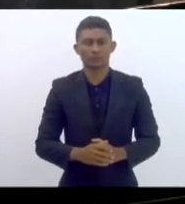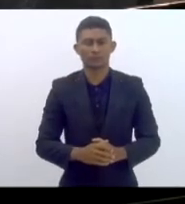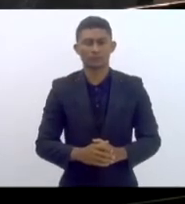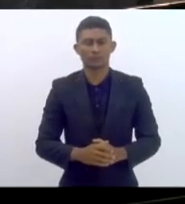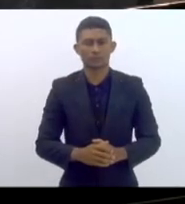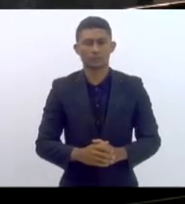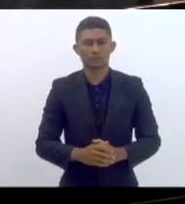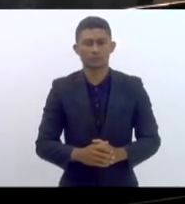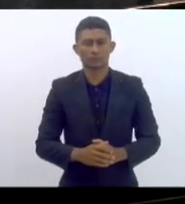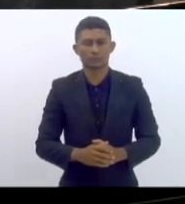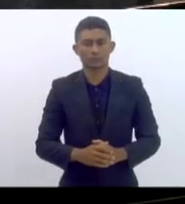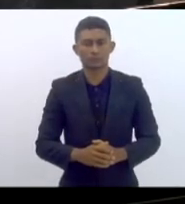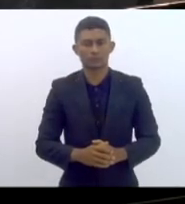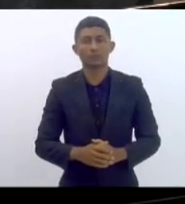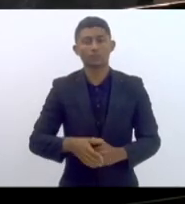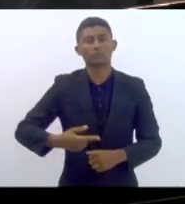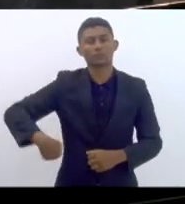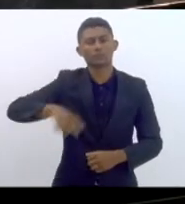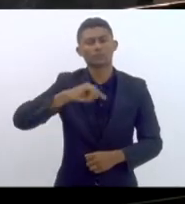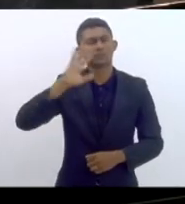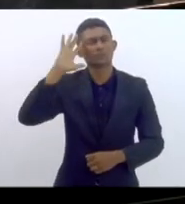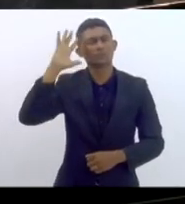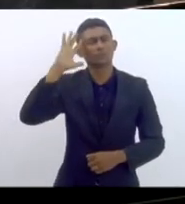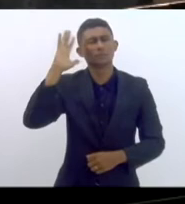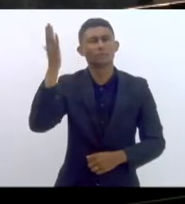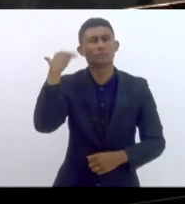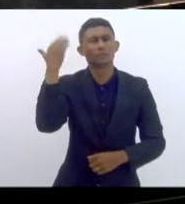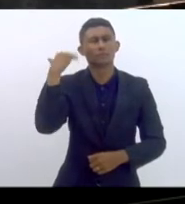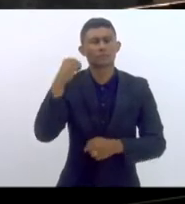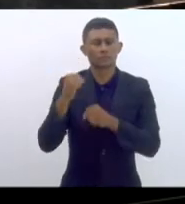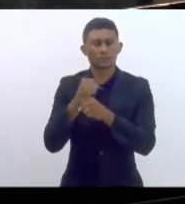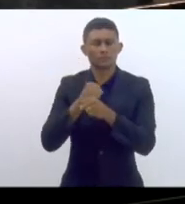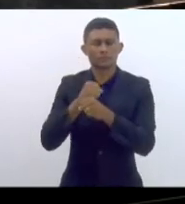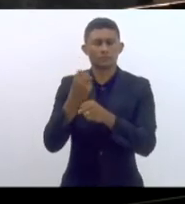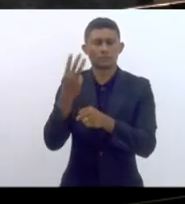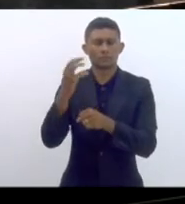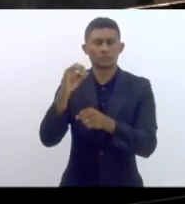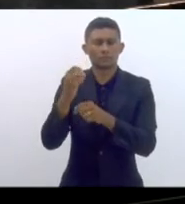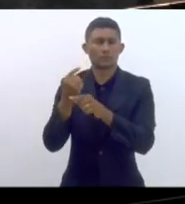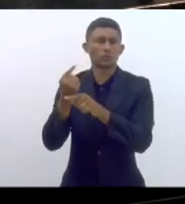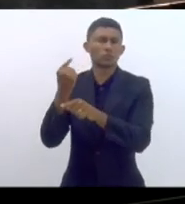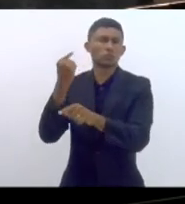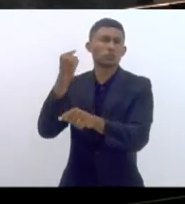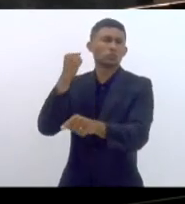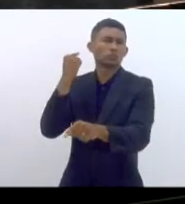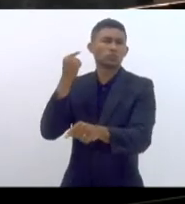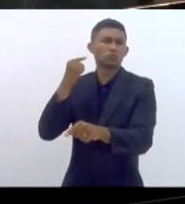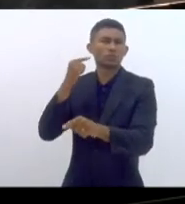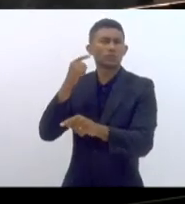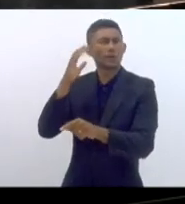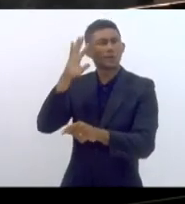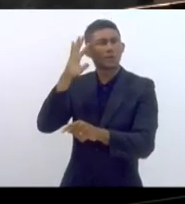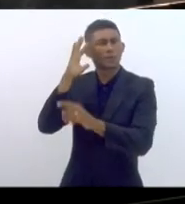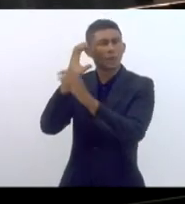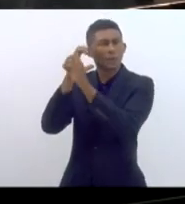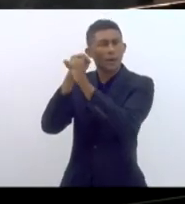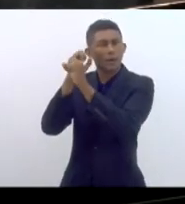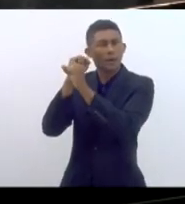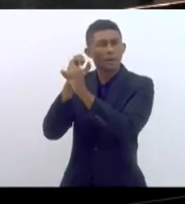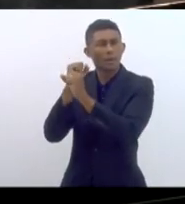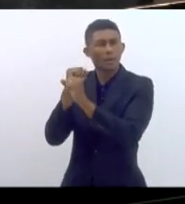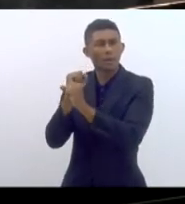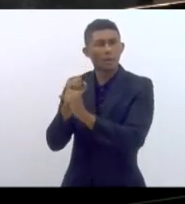acho que, pode pensar, 30 anos atrás, dava para prever o que a gente tem hoje, não dá, tudo o que a gente passou, né? Então,